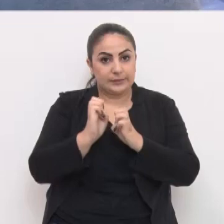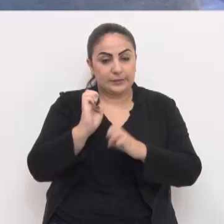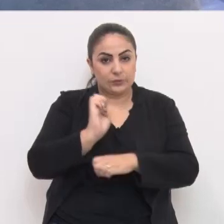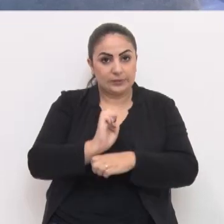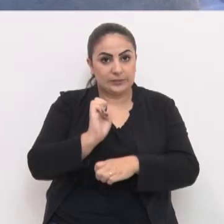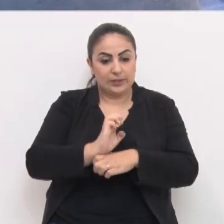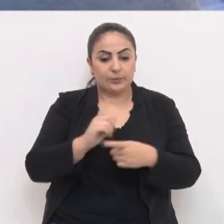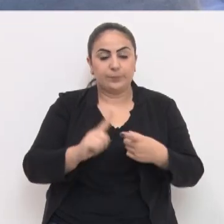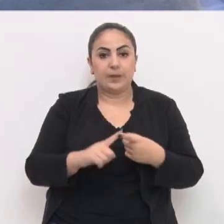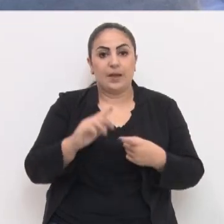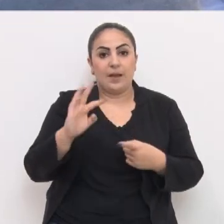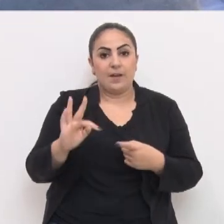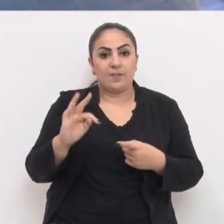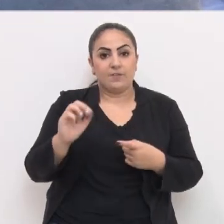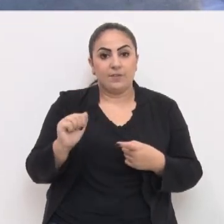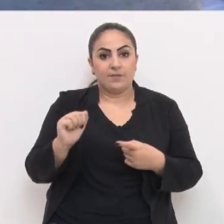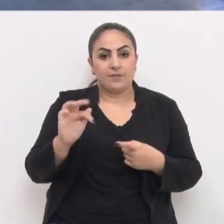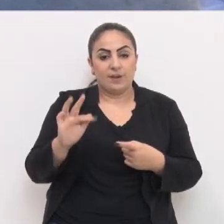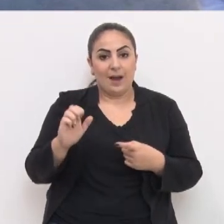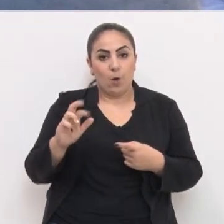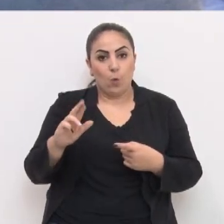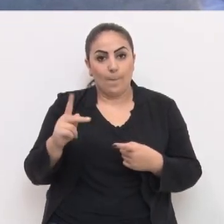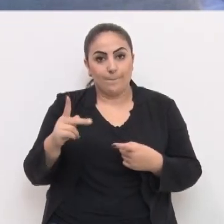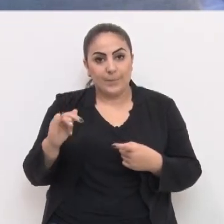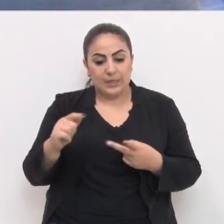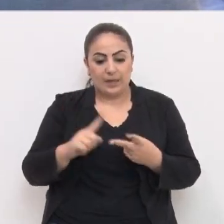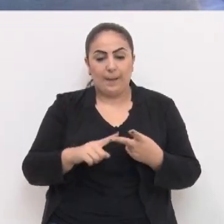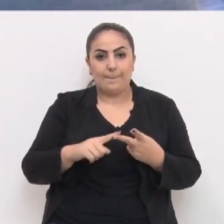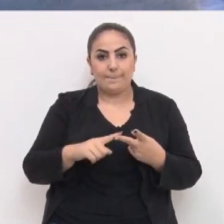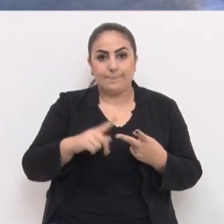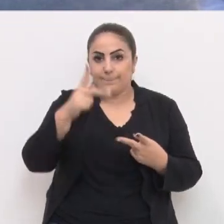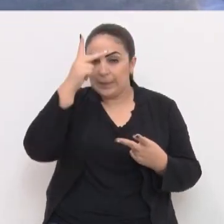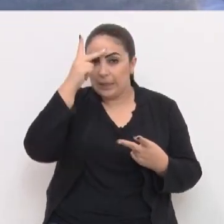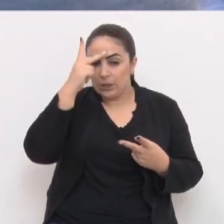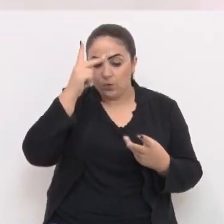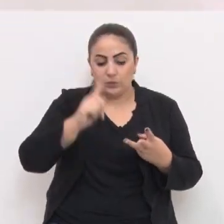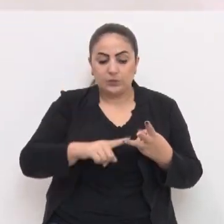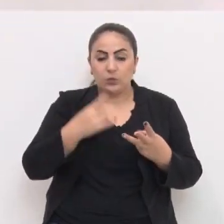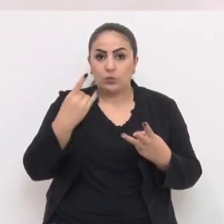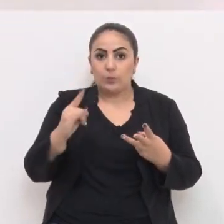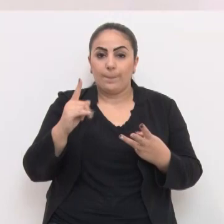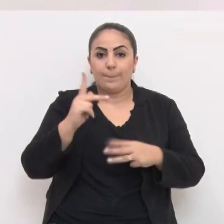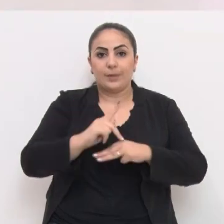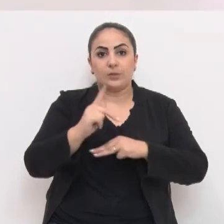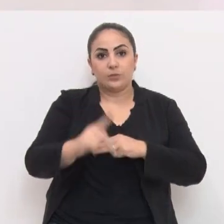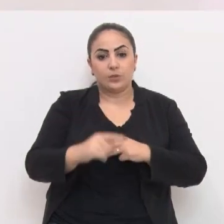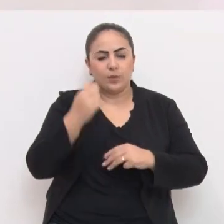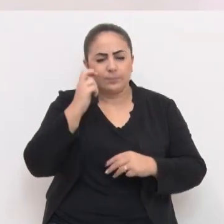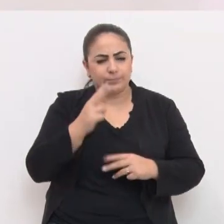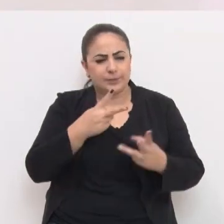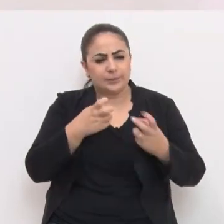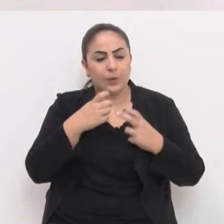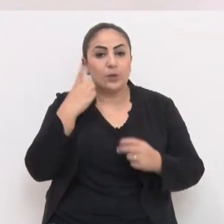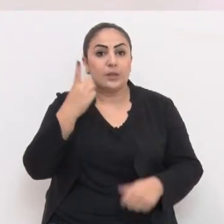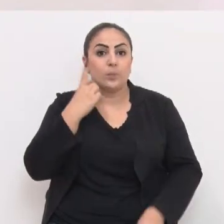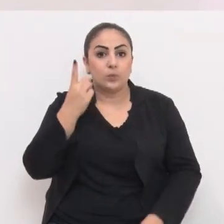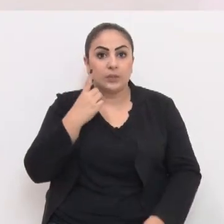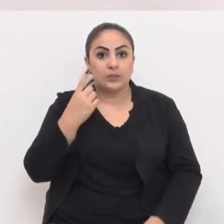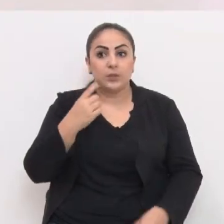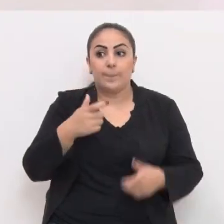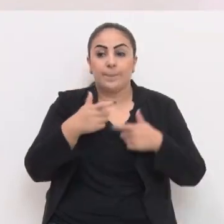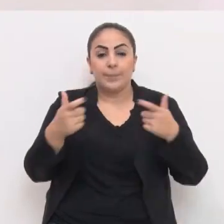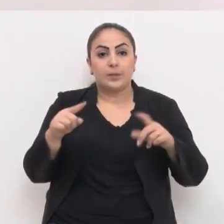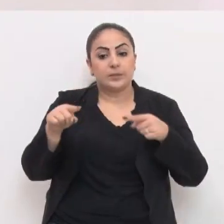estado, em Farroupilha, Pelotas e o último em Passo Fundo. E conforme constatou a deputada, um